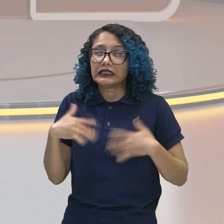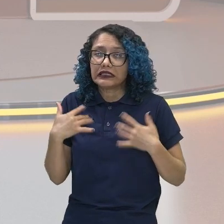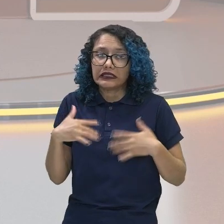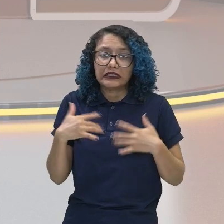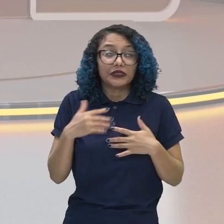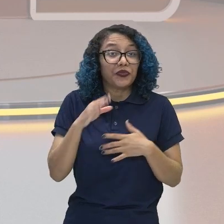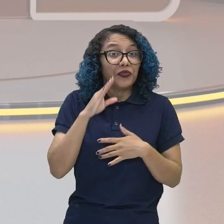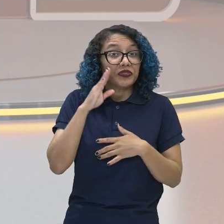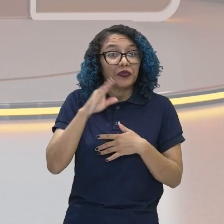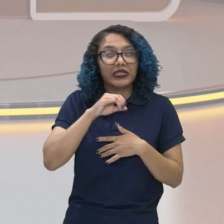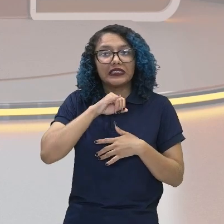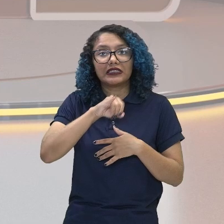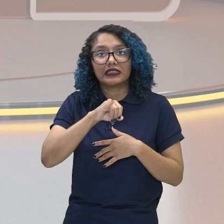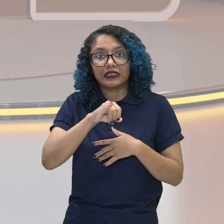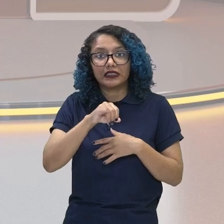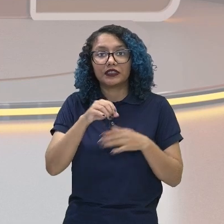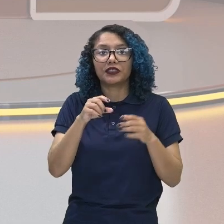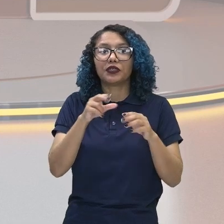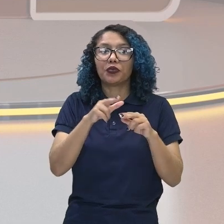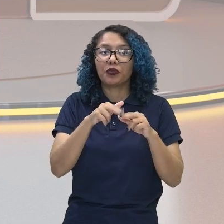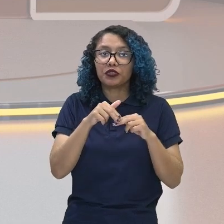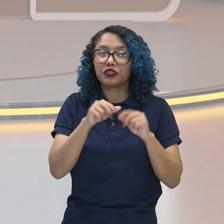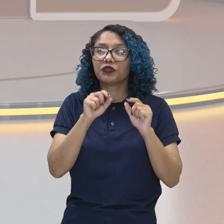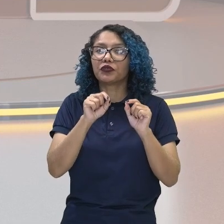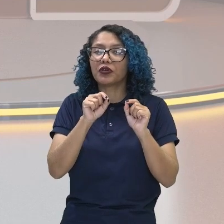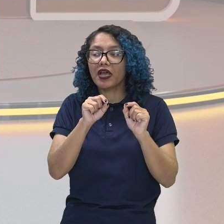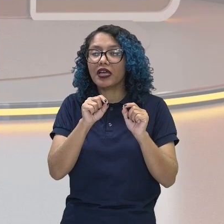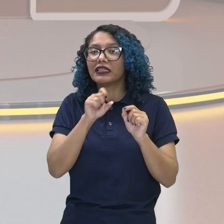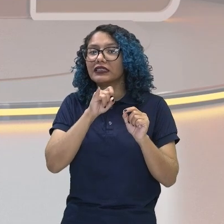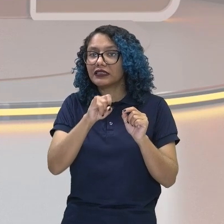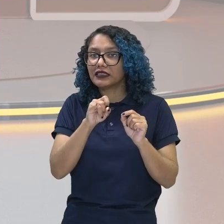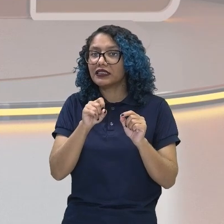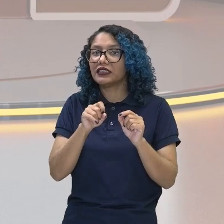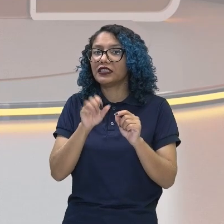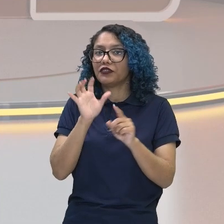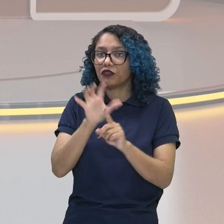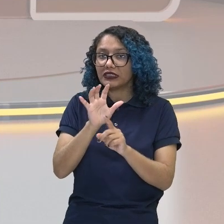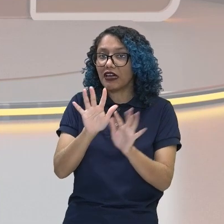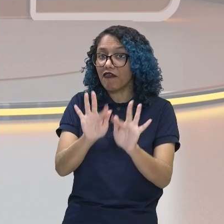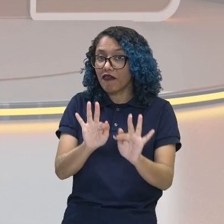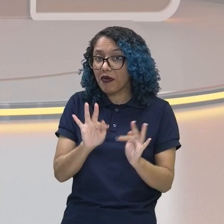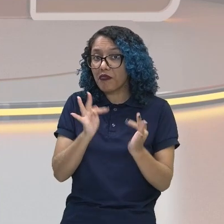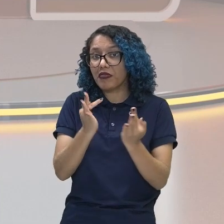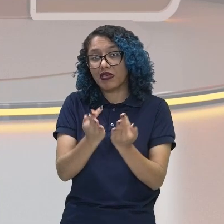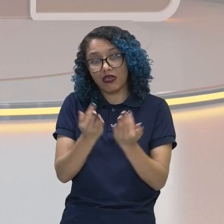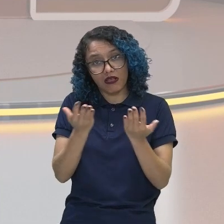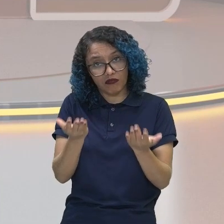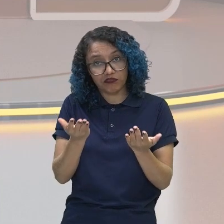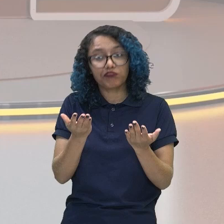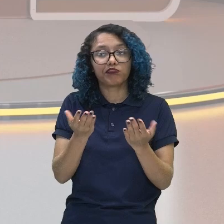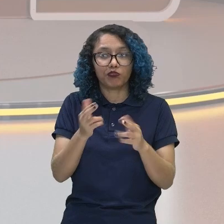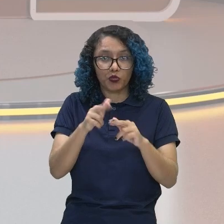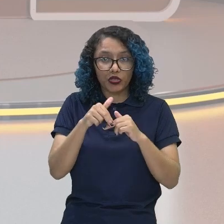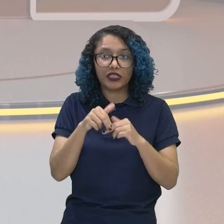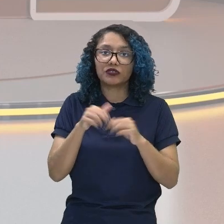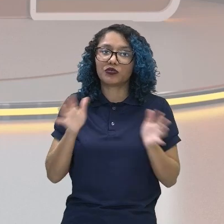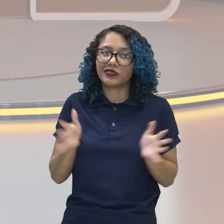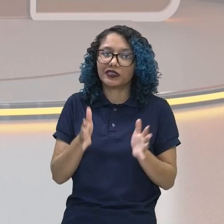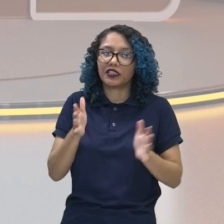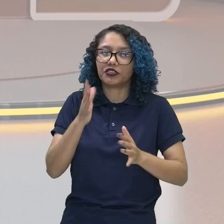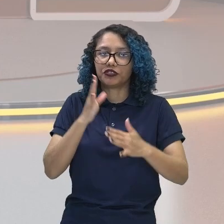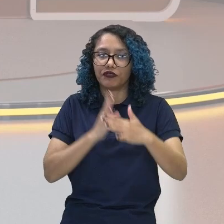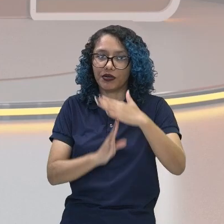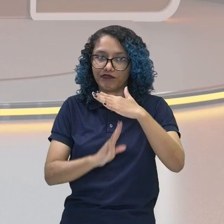está relacionado também às famílias. Então isso acaba provocando o quê? Esse processo de migrações. E